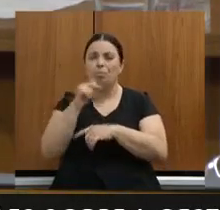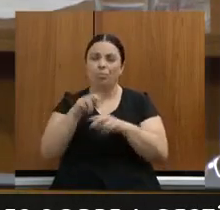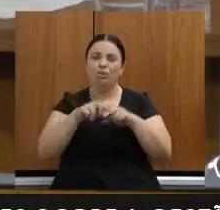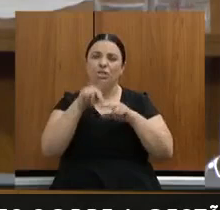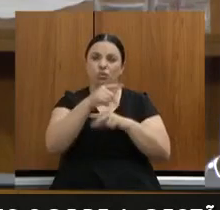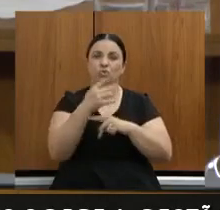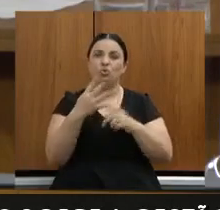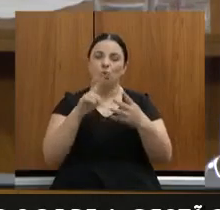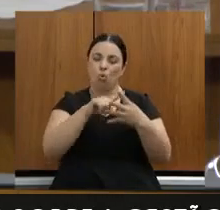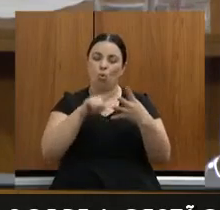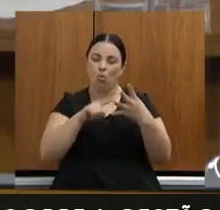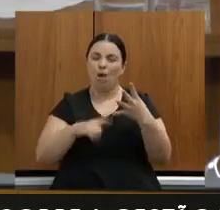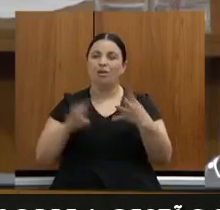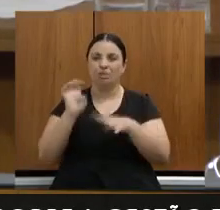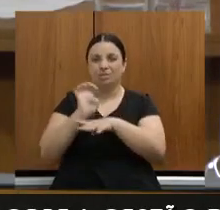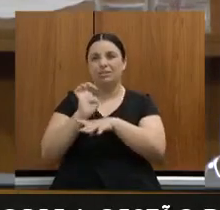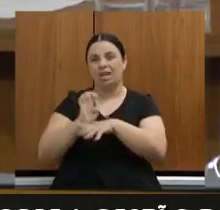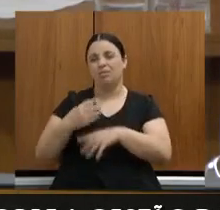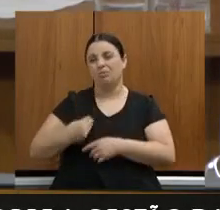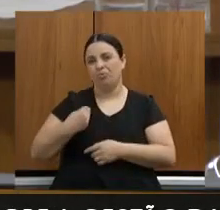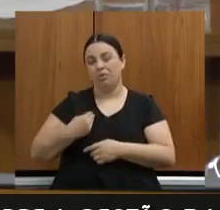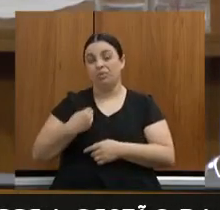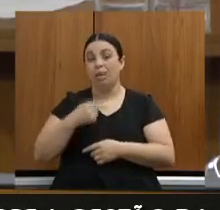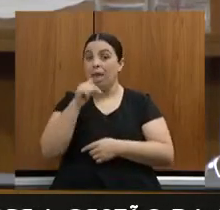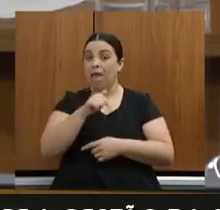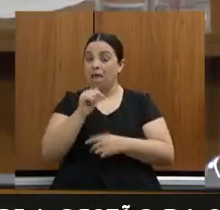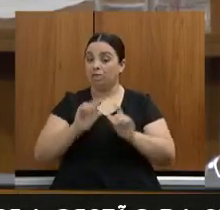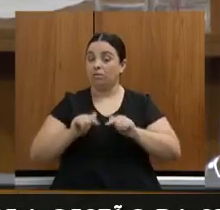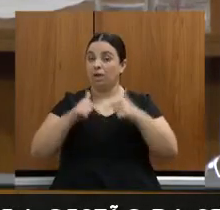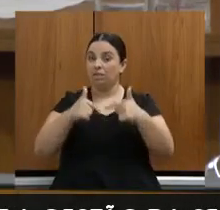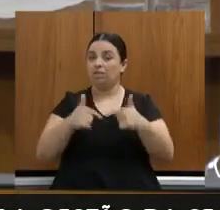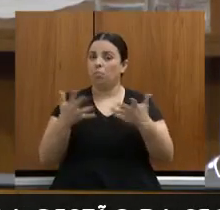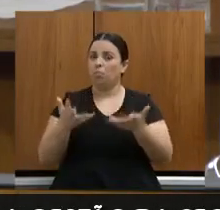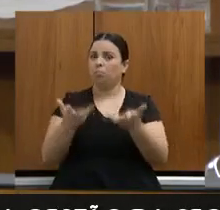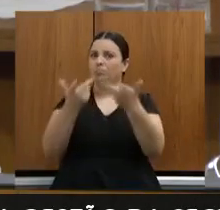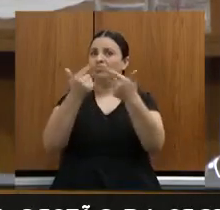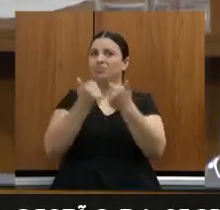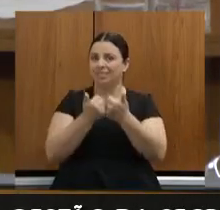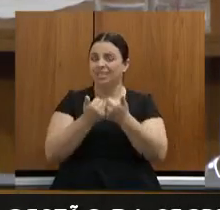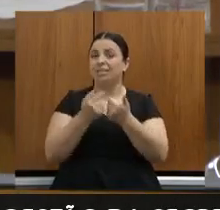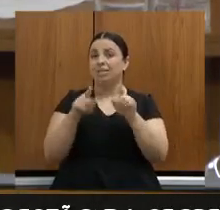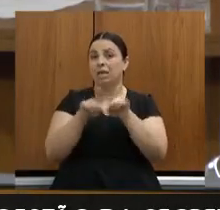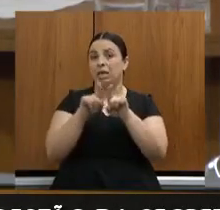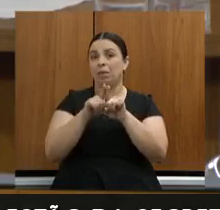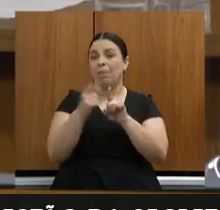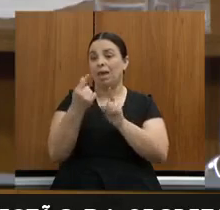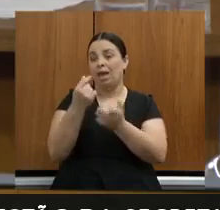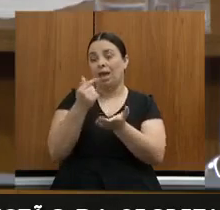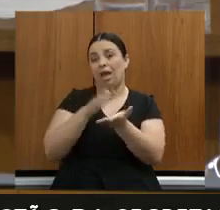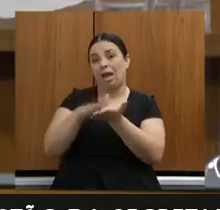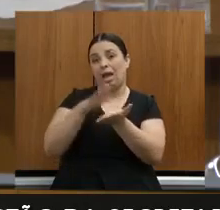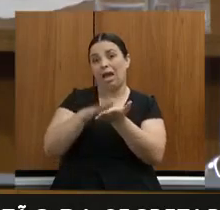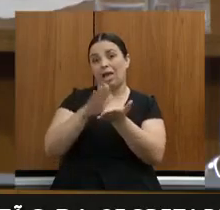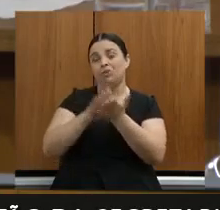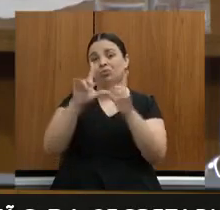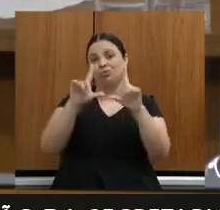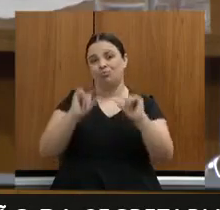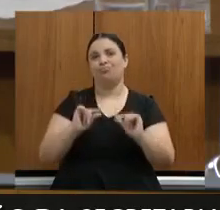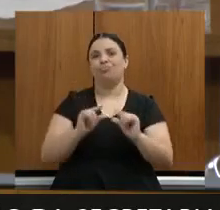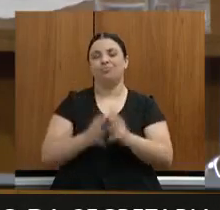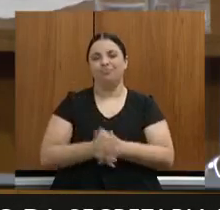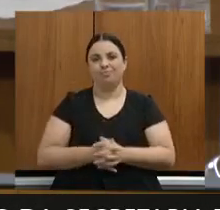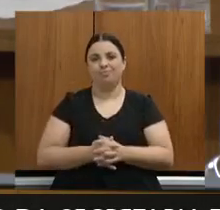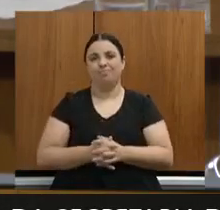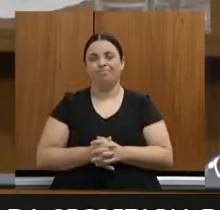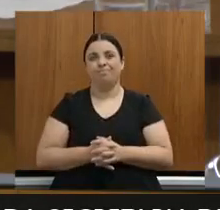status pra gente também acha que isso é uma ação que terá muita eficiência e redução de custo para todos nós um pode passar